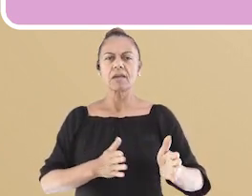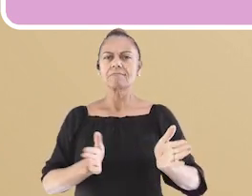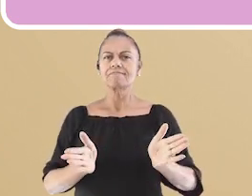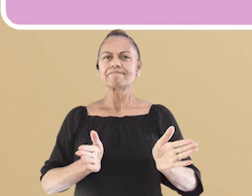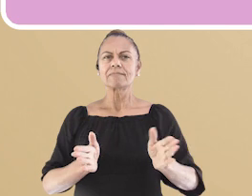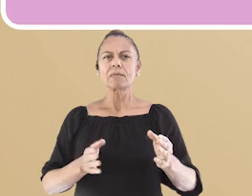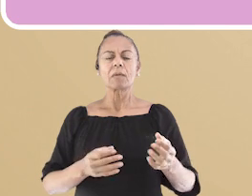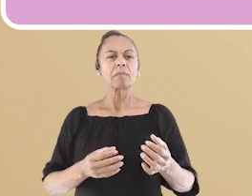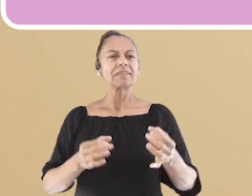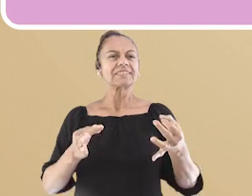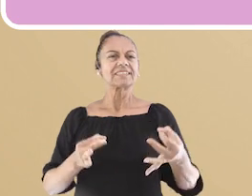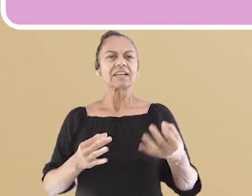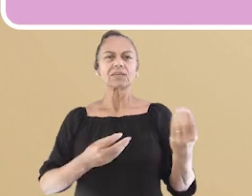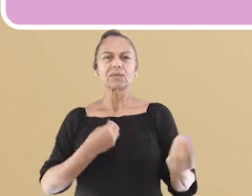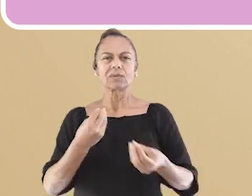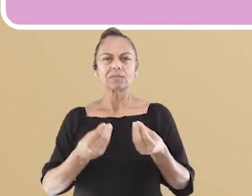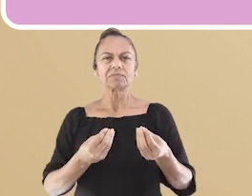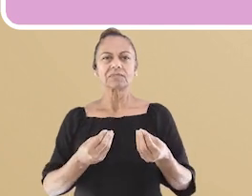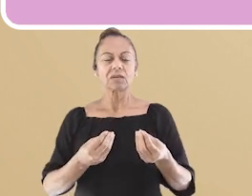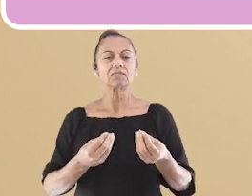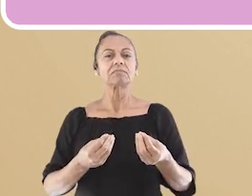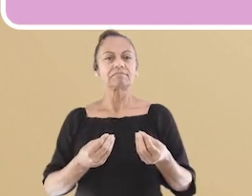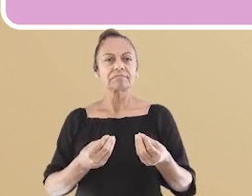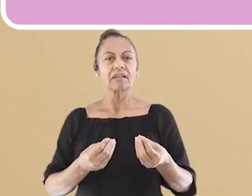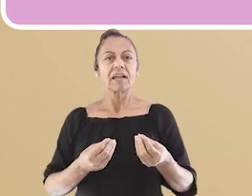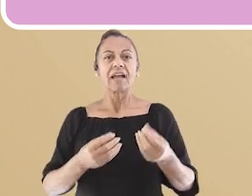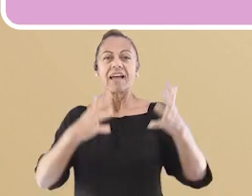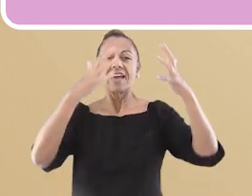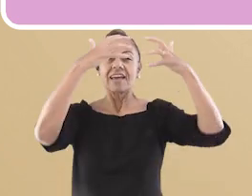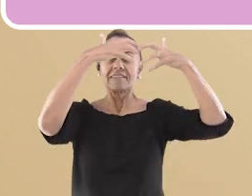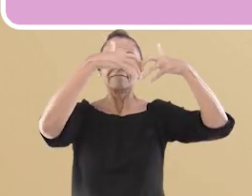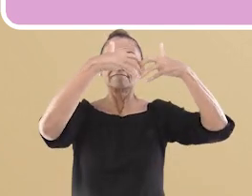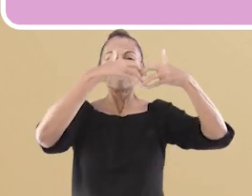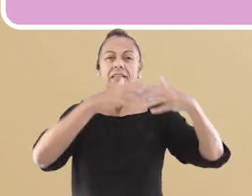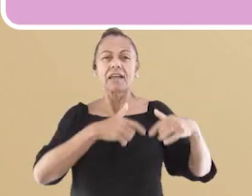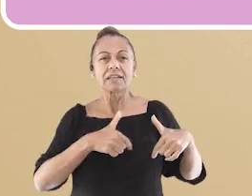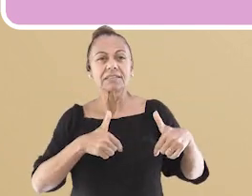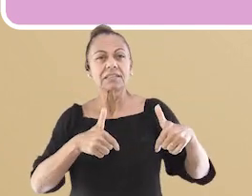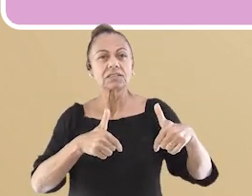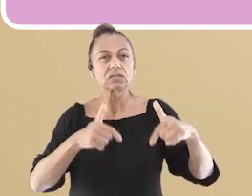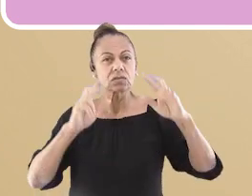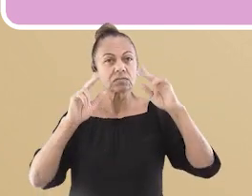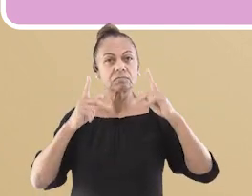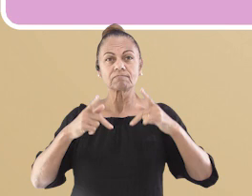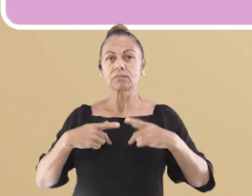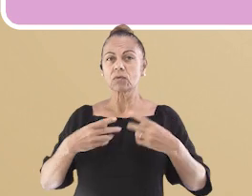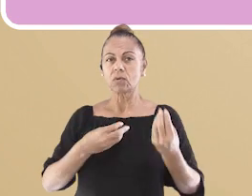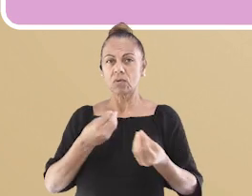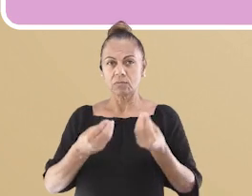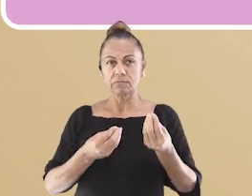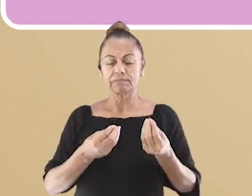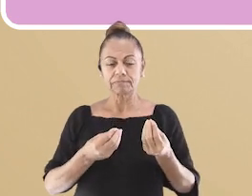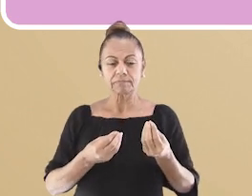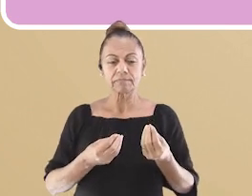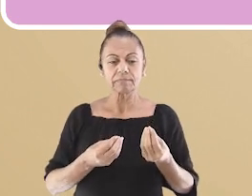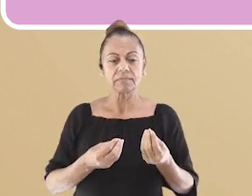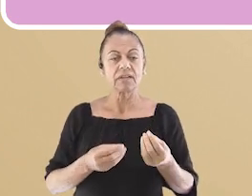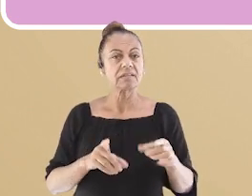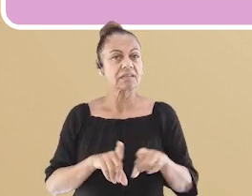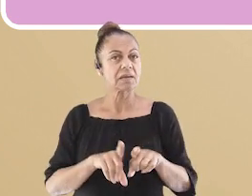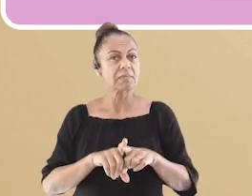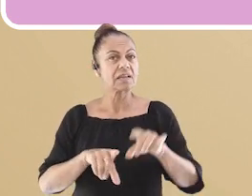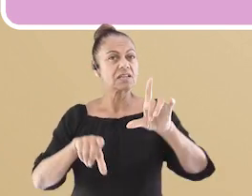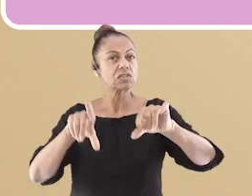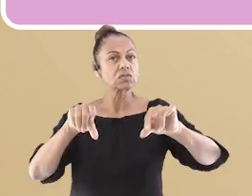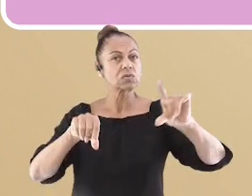levar as pessoas a refletir sobre a si mesmo e sobre suas ações. Tomar decisões